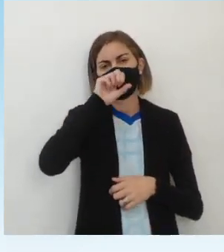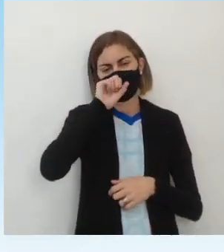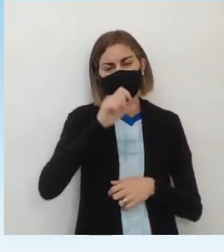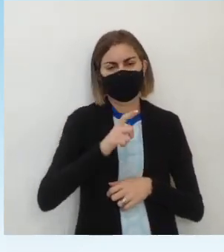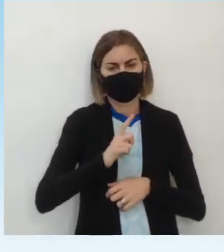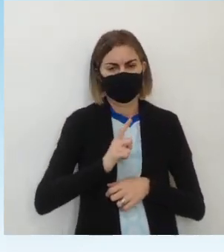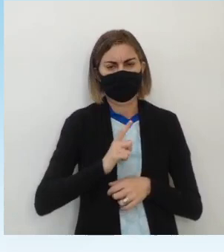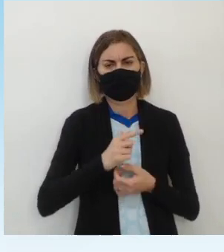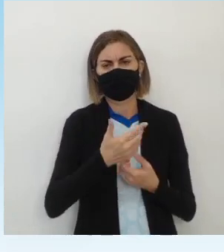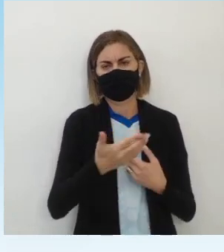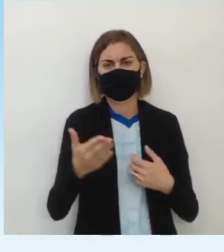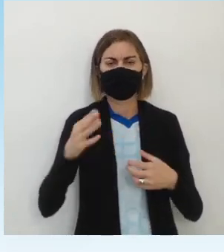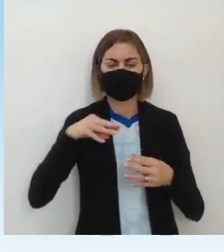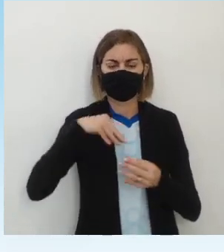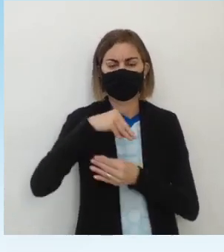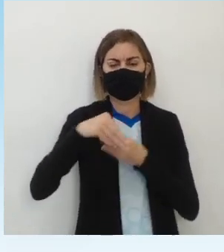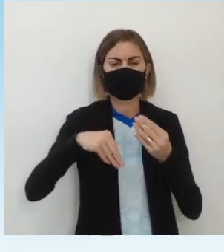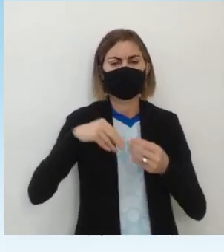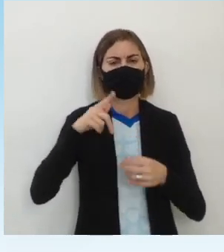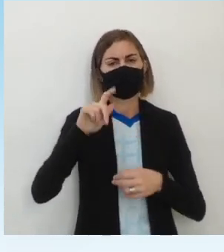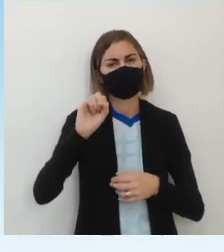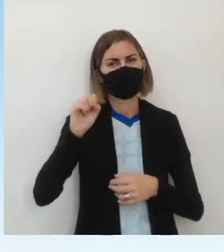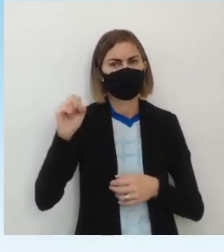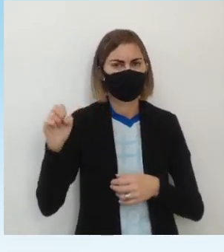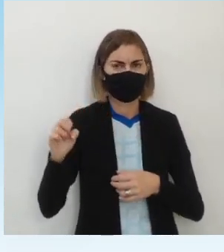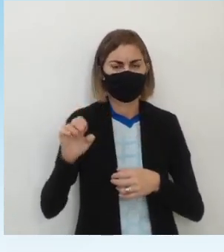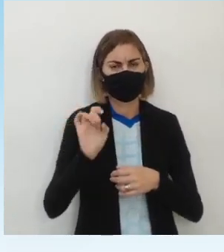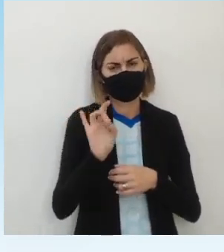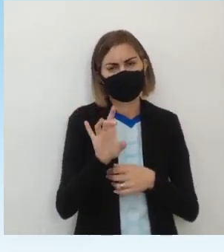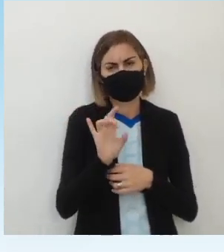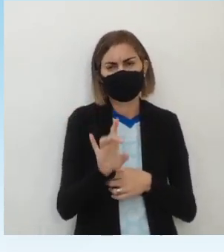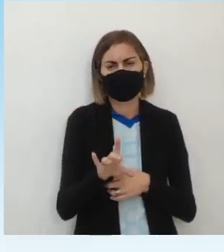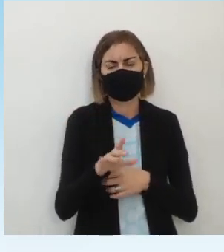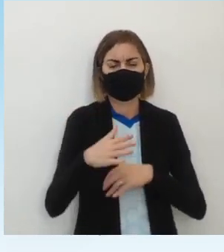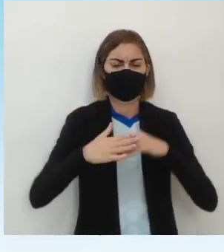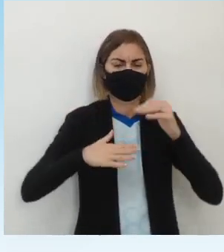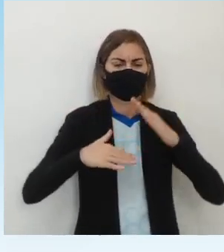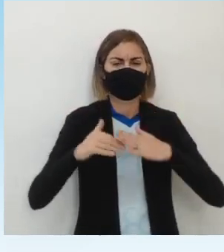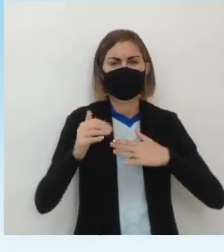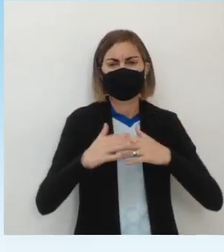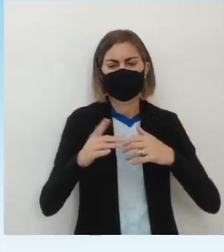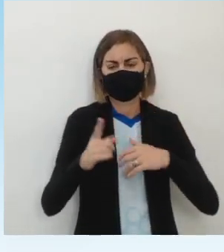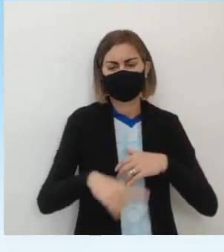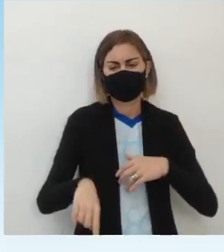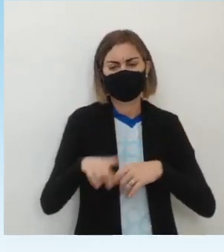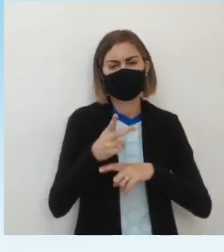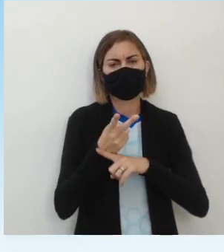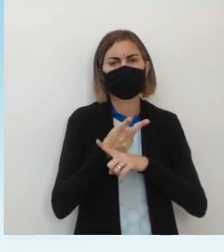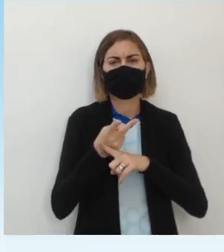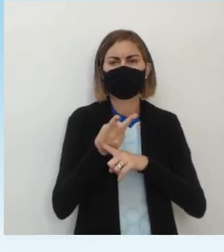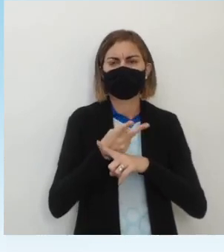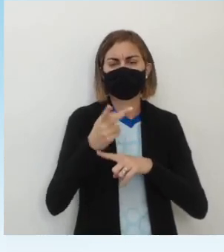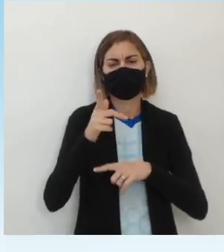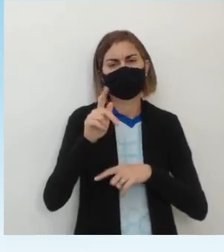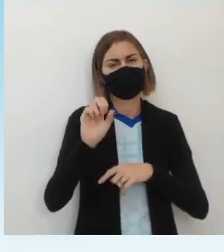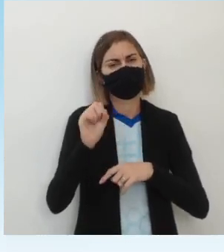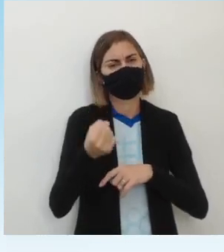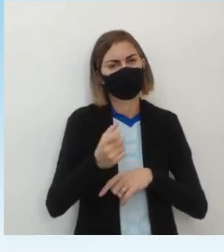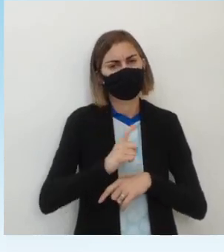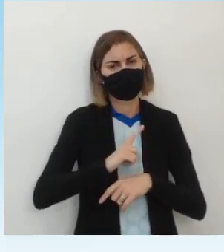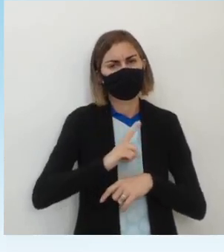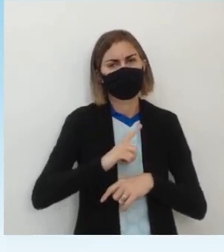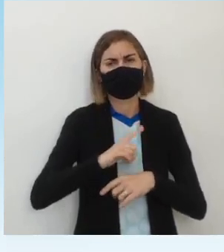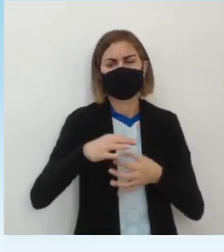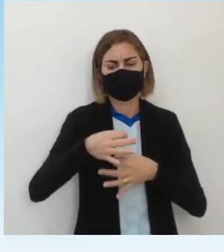ao invés de ser uma mistura de gases, se ela fosse um gás só. Então, na prática, gente, o que é que nós procuramos? Um gás que tenha